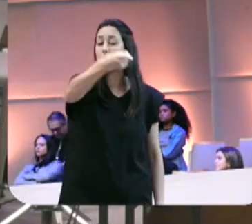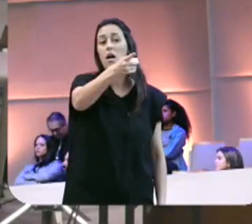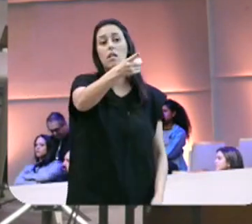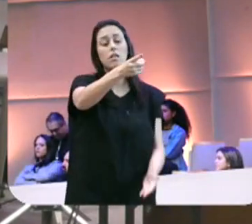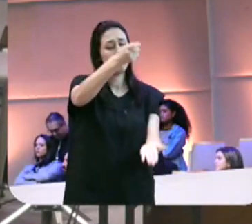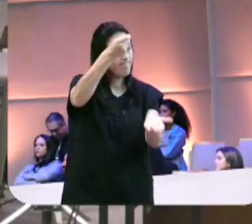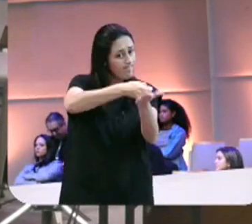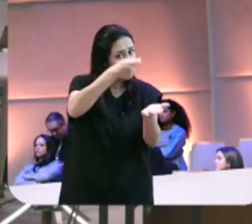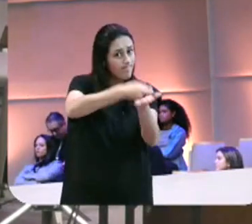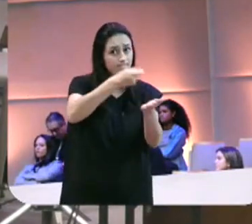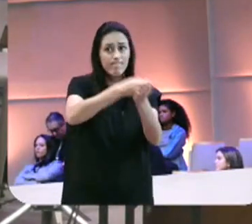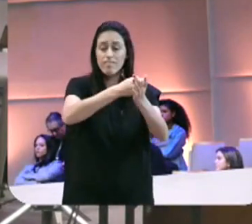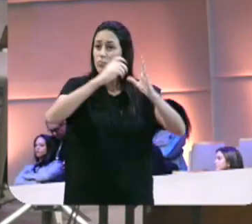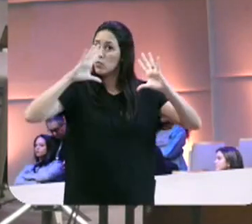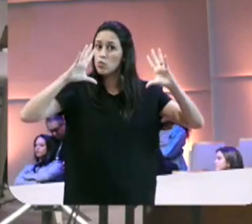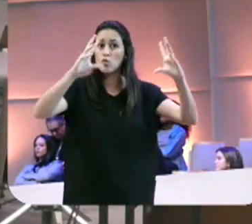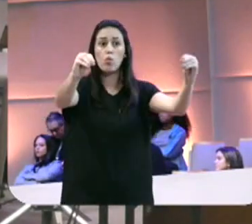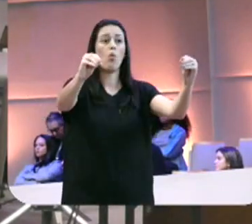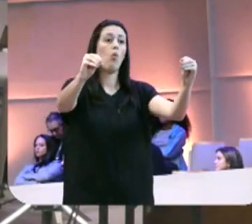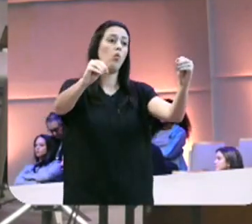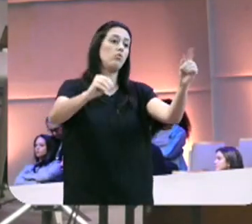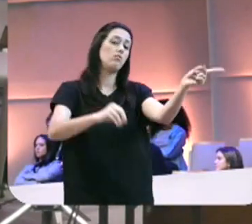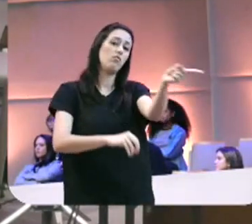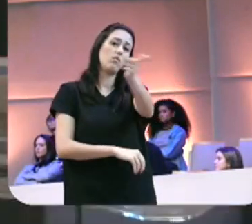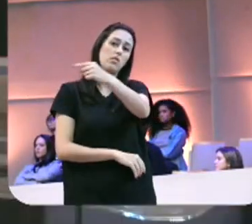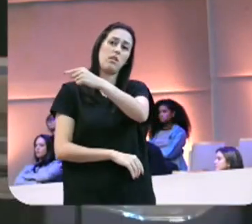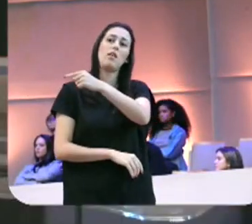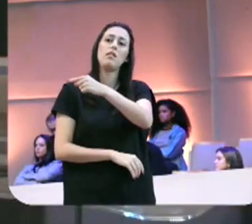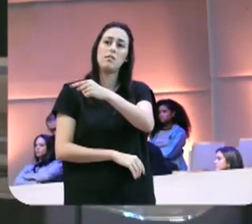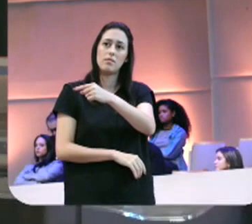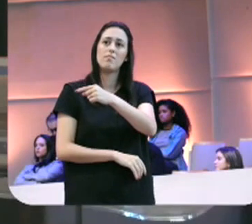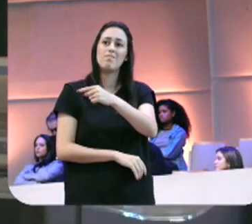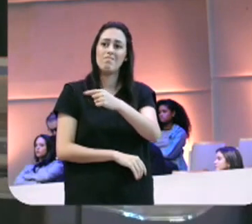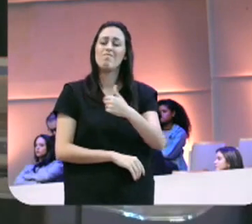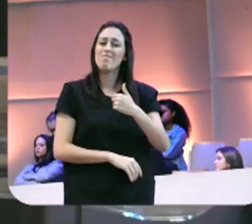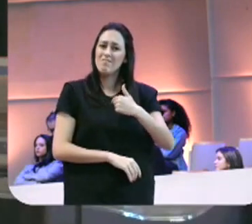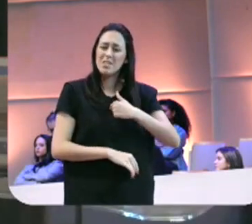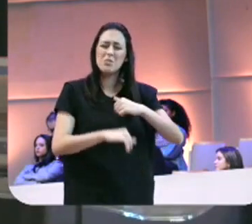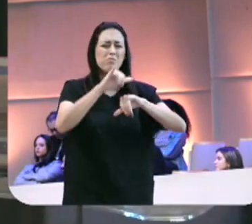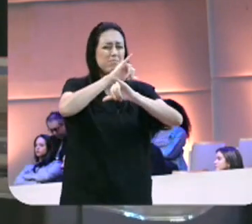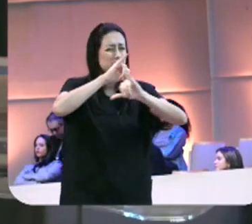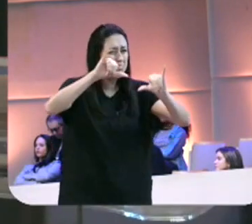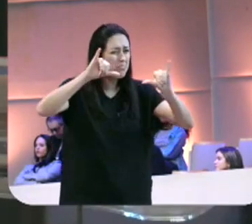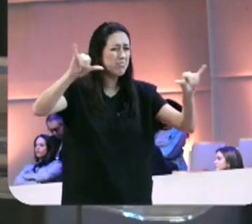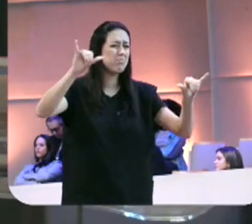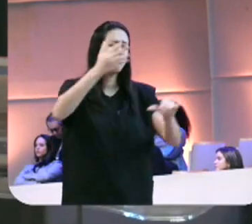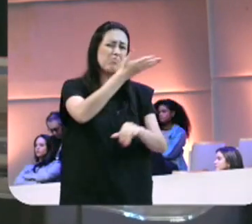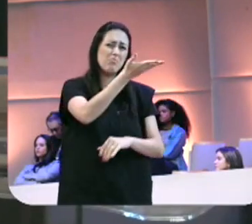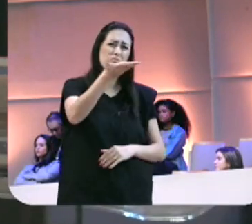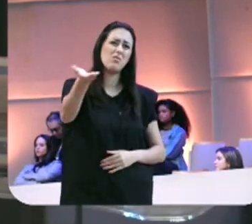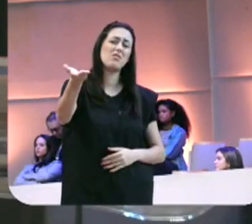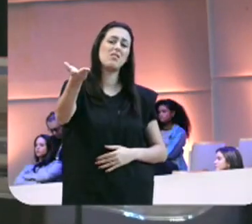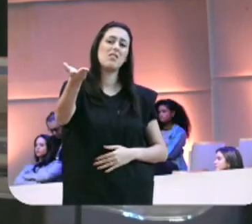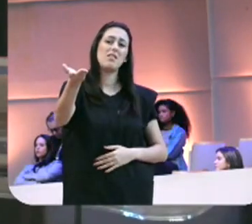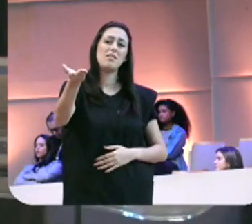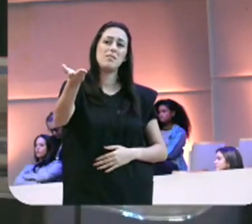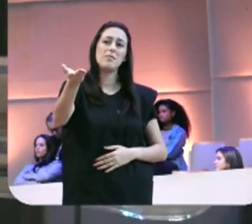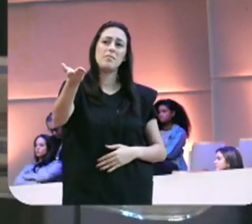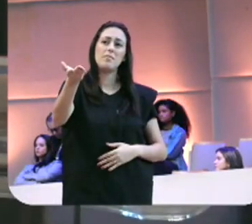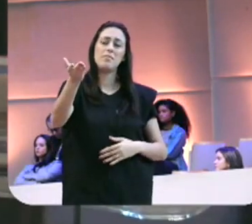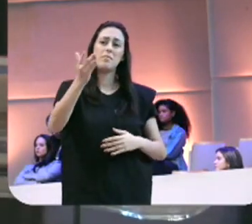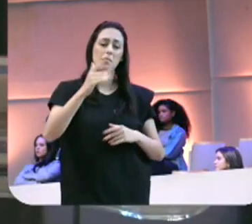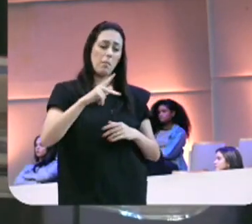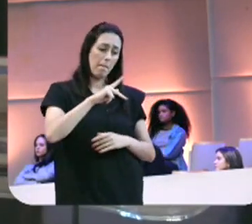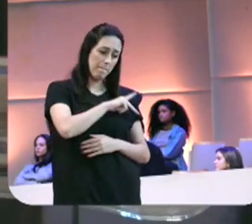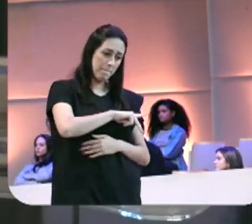Jesus para cada um dos seus discípulos. E meus irmãos, eu quero exortá-los, exortar a nossa igreja, que essas palavras do